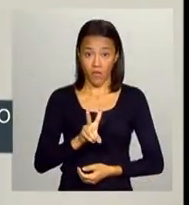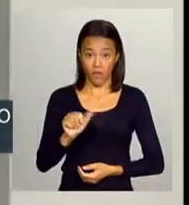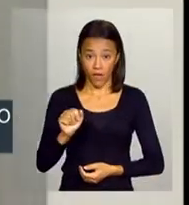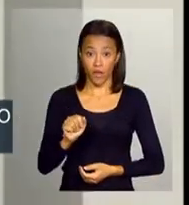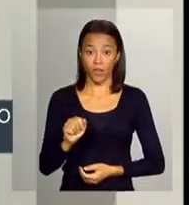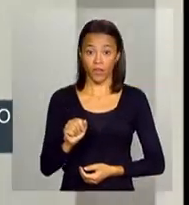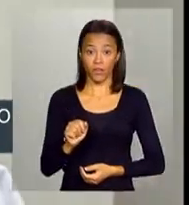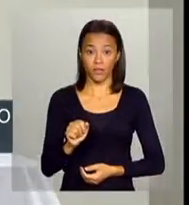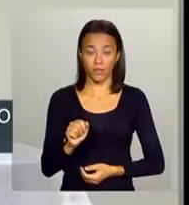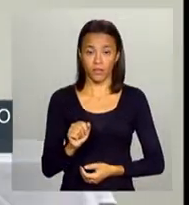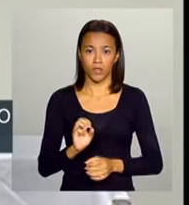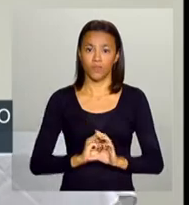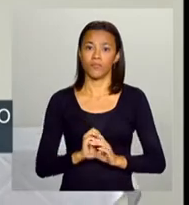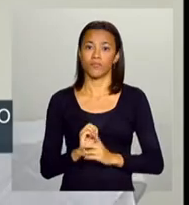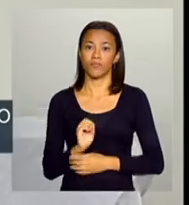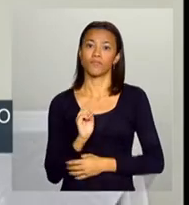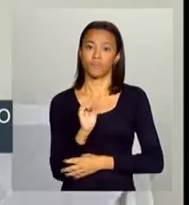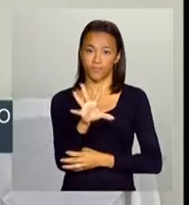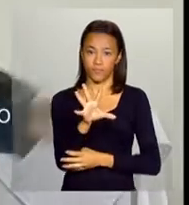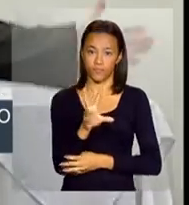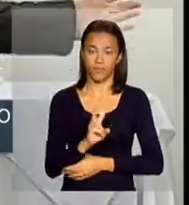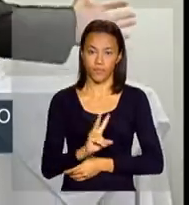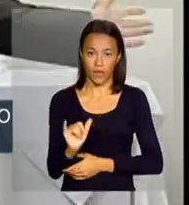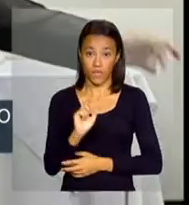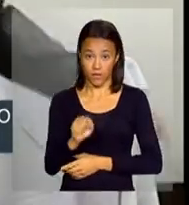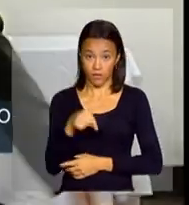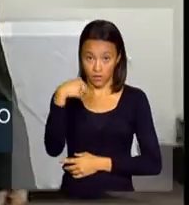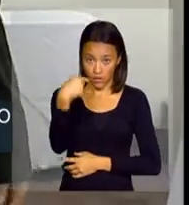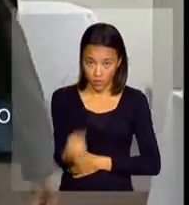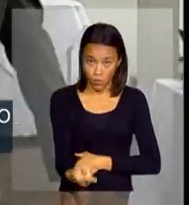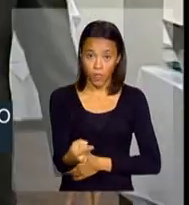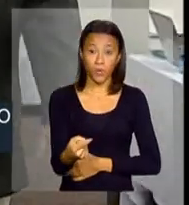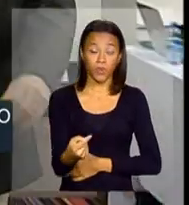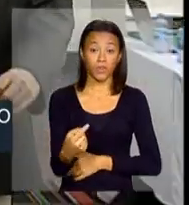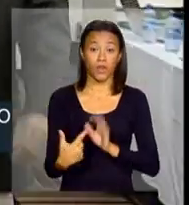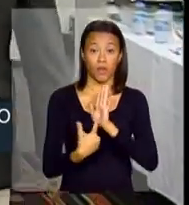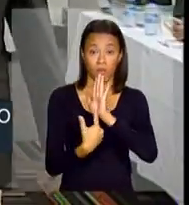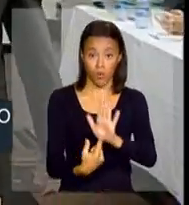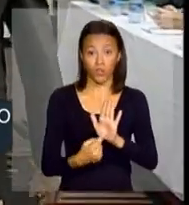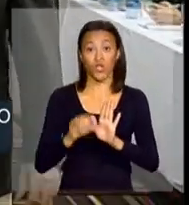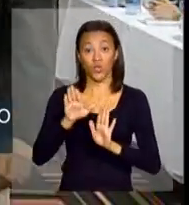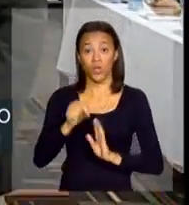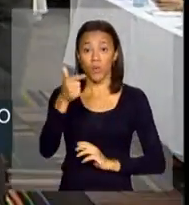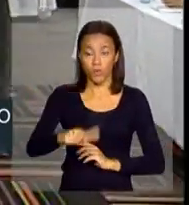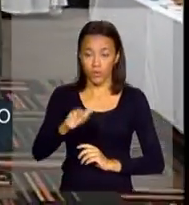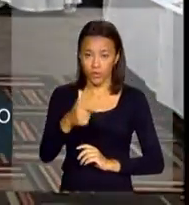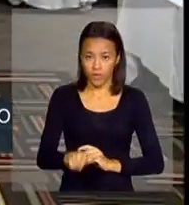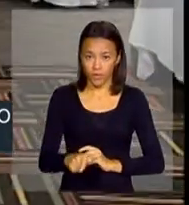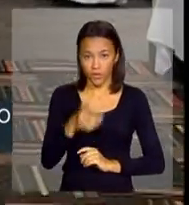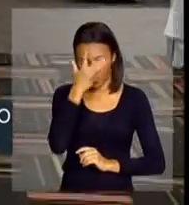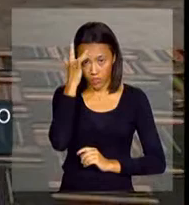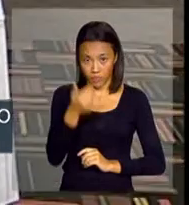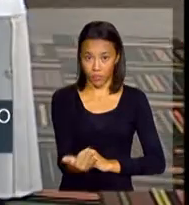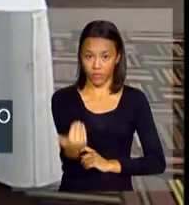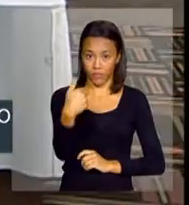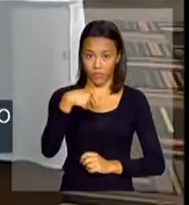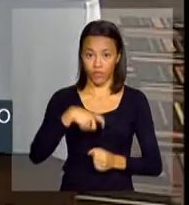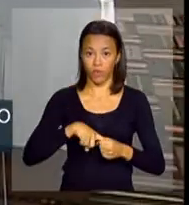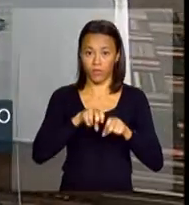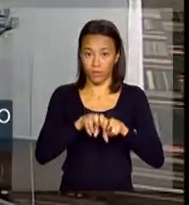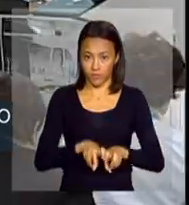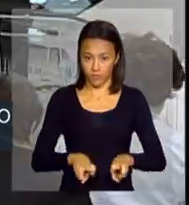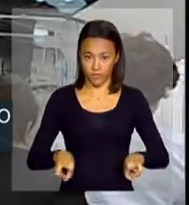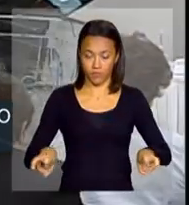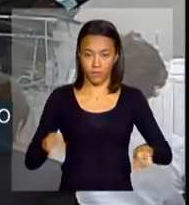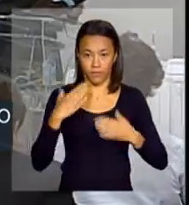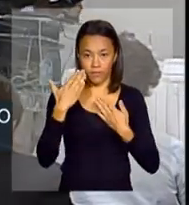usar em PowerPoint. Em seguida, a apresentação dele, eu chamo novamente para compor a mesa os senhores.